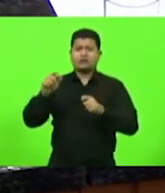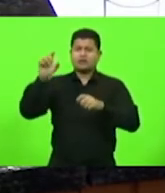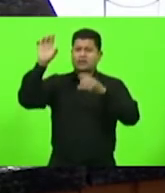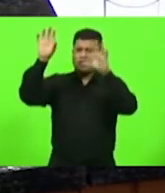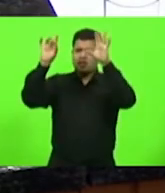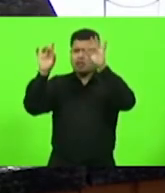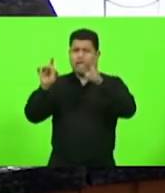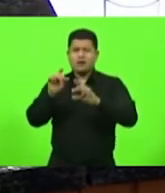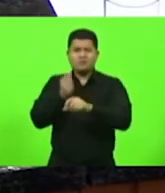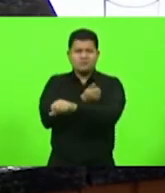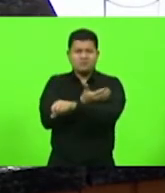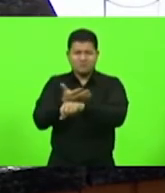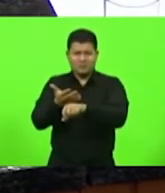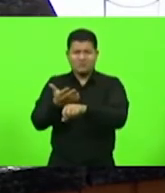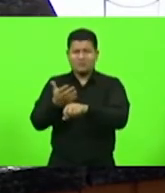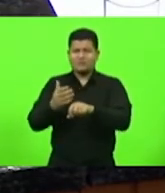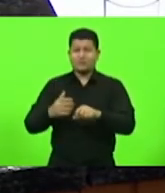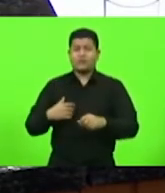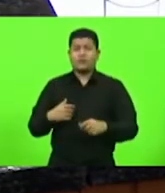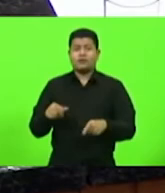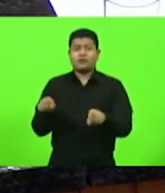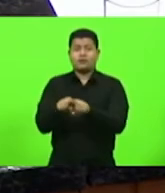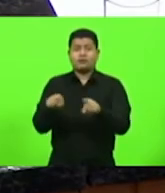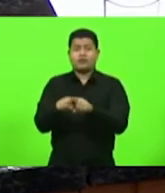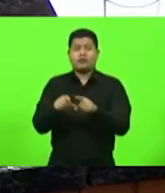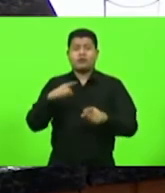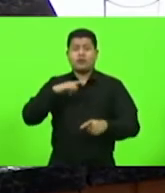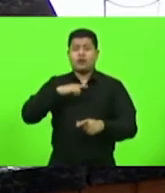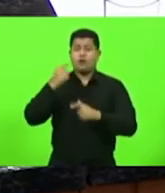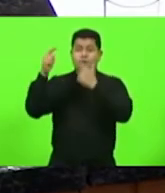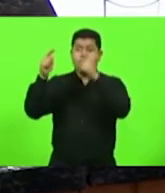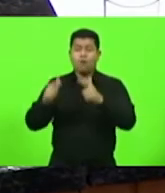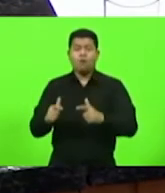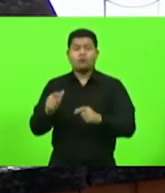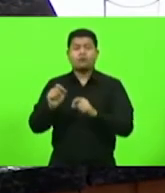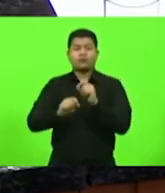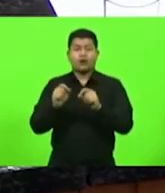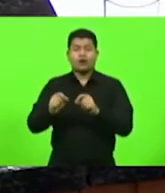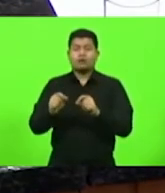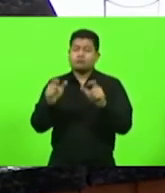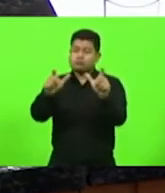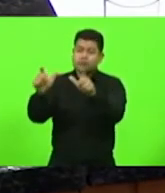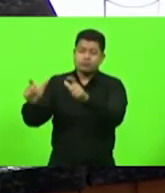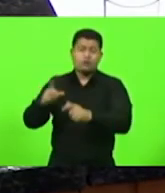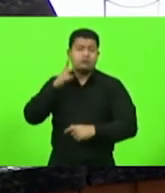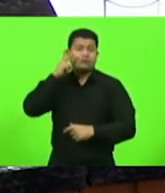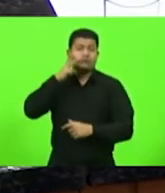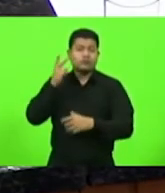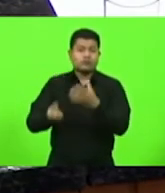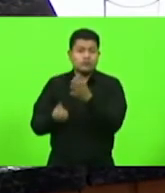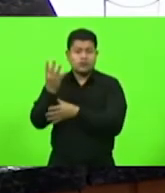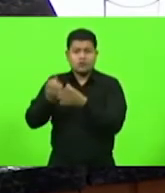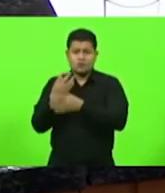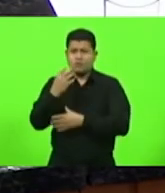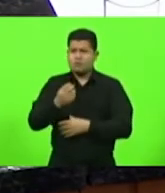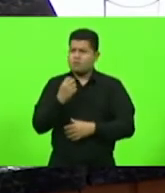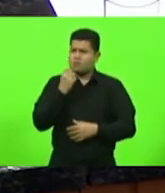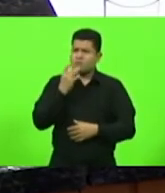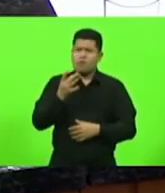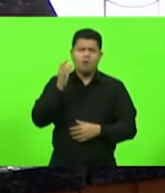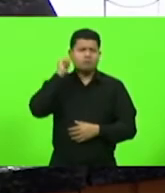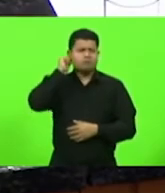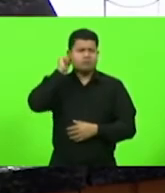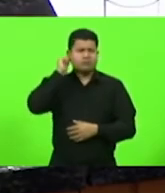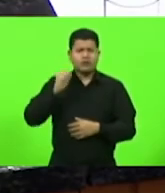naturais o Planalto Serrano também possui renomadas vinícolas que produzem vinhos de alto padrão de qualidade